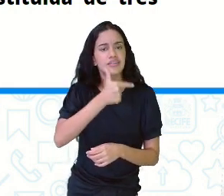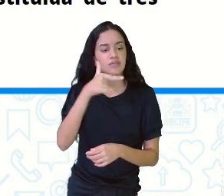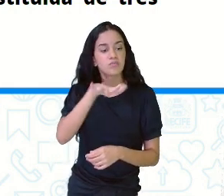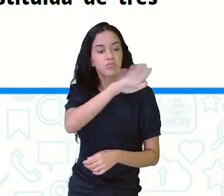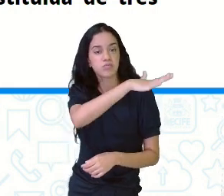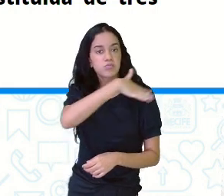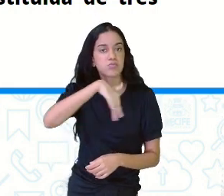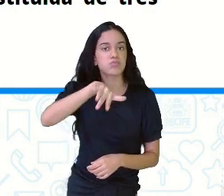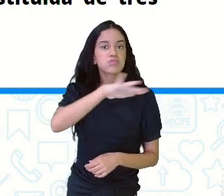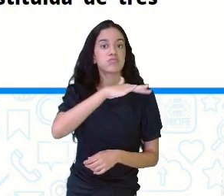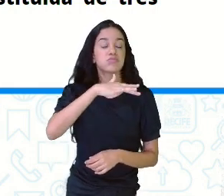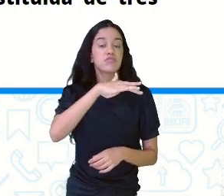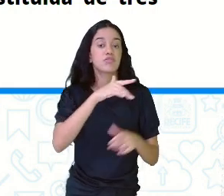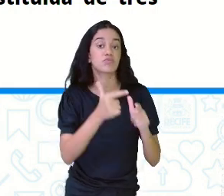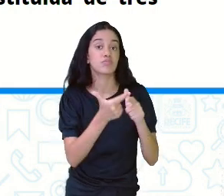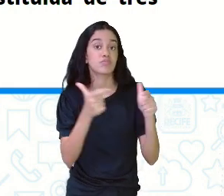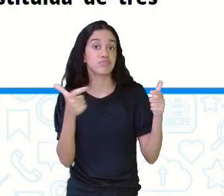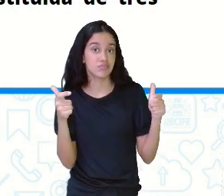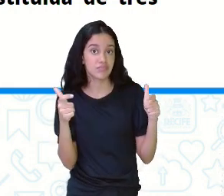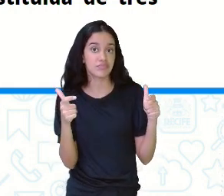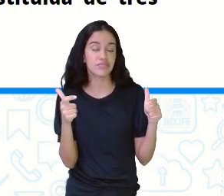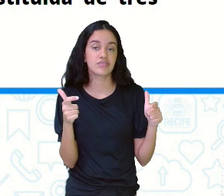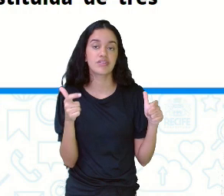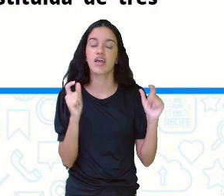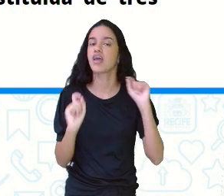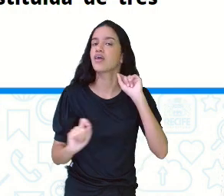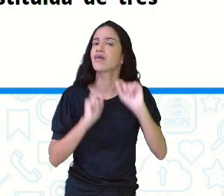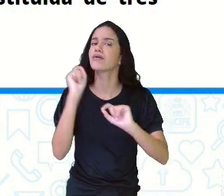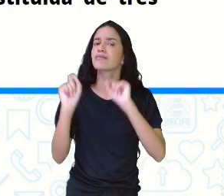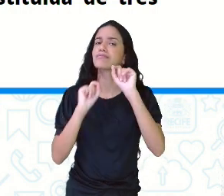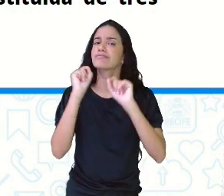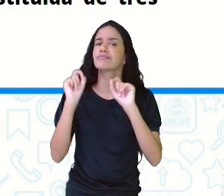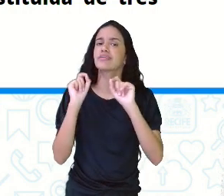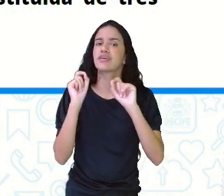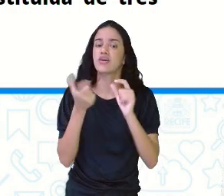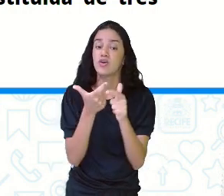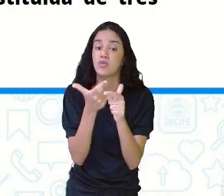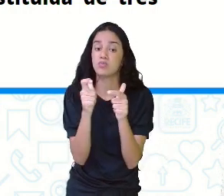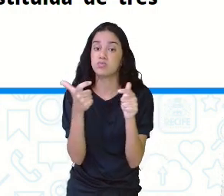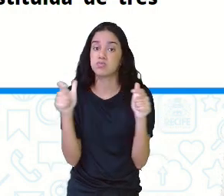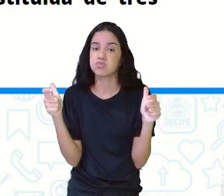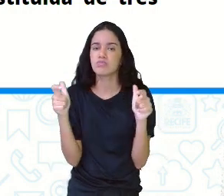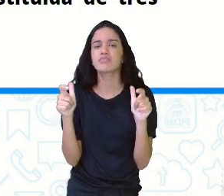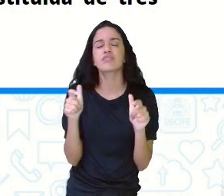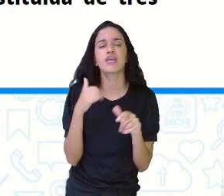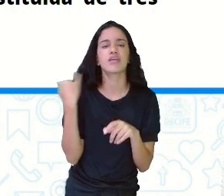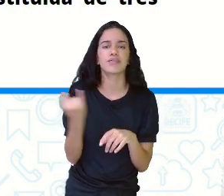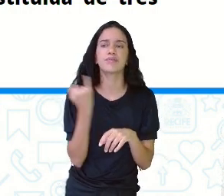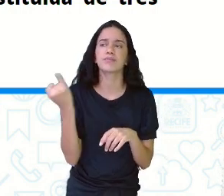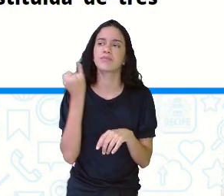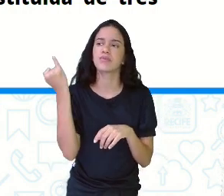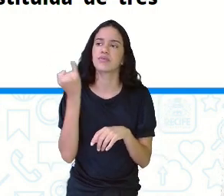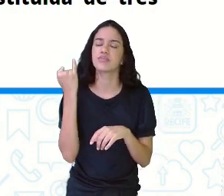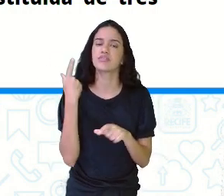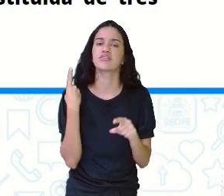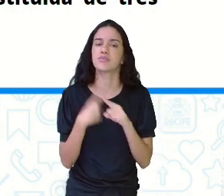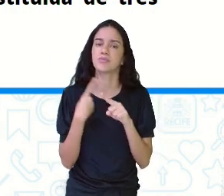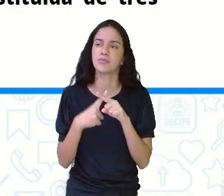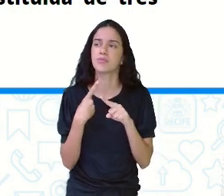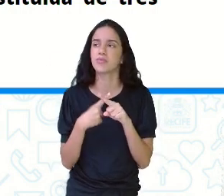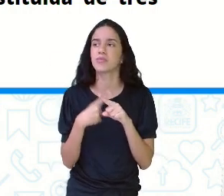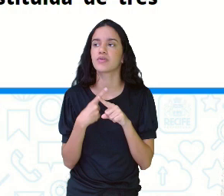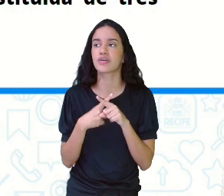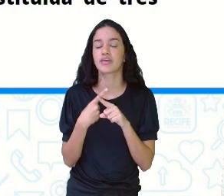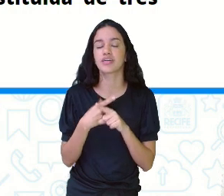maior região do país, quando o critério é extensão. É importante a gente destacar isso, porque ela é